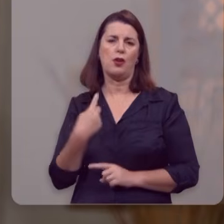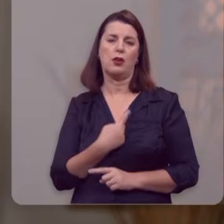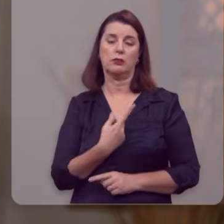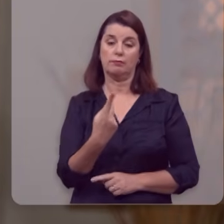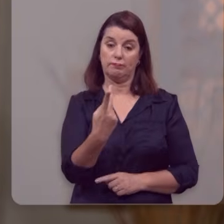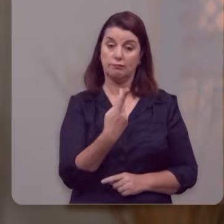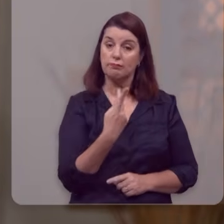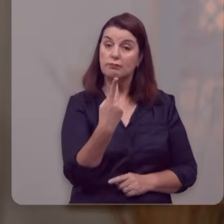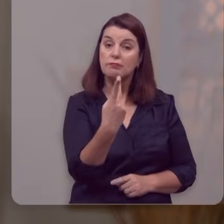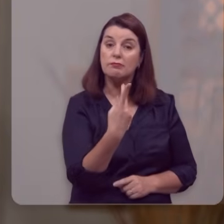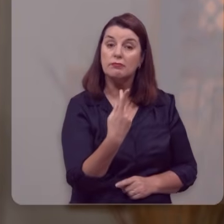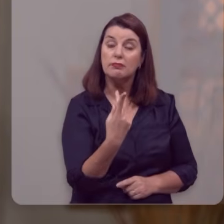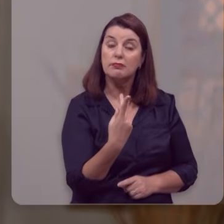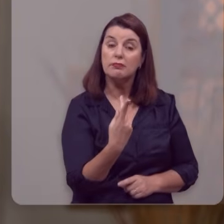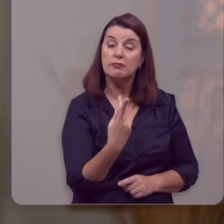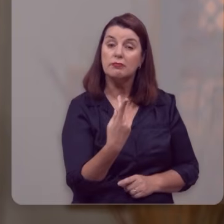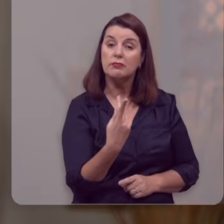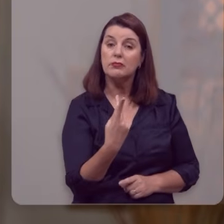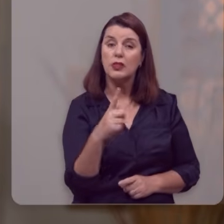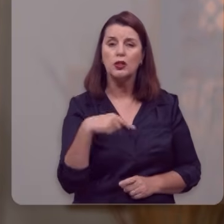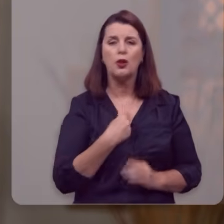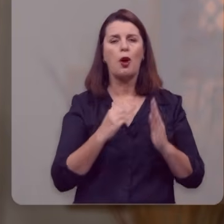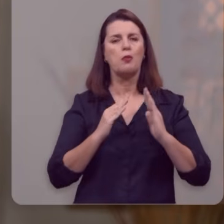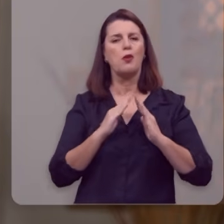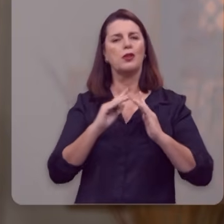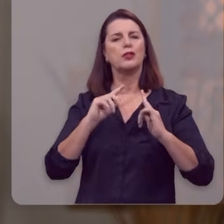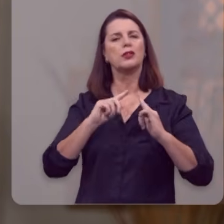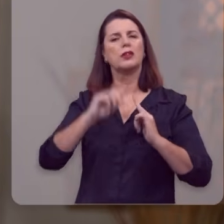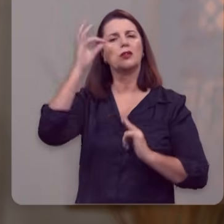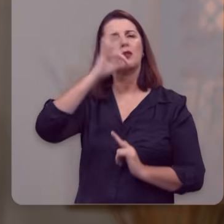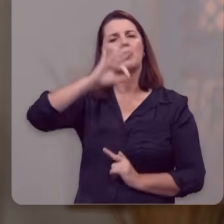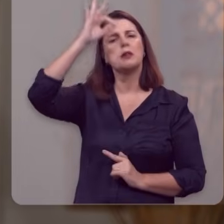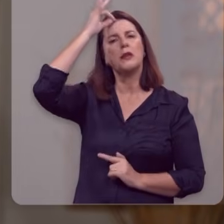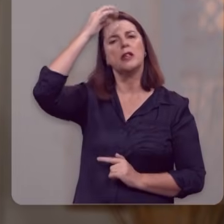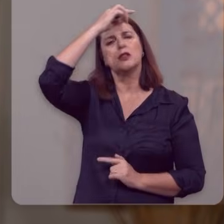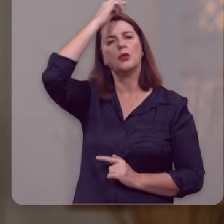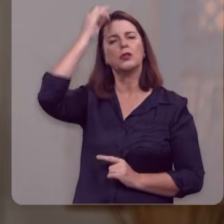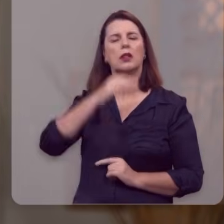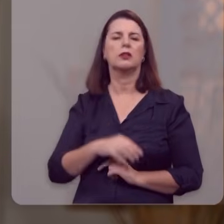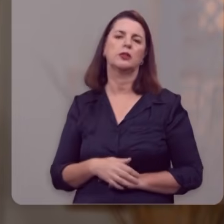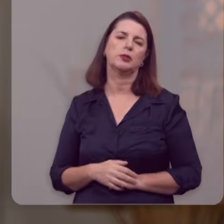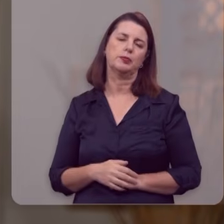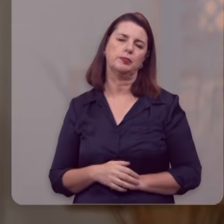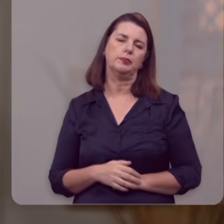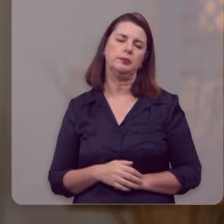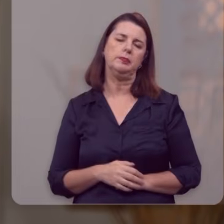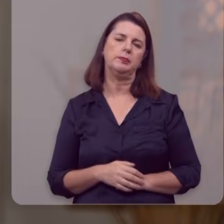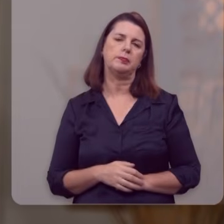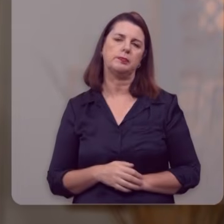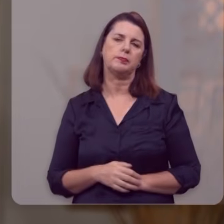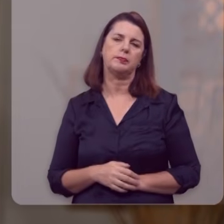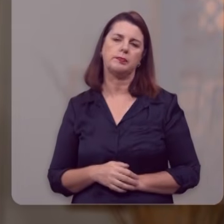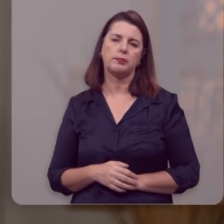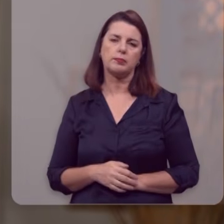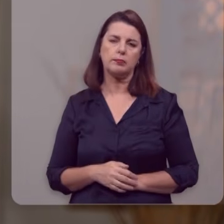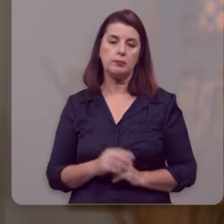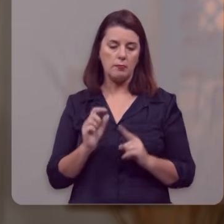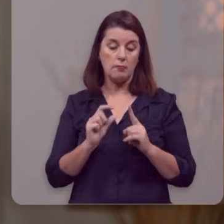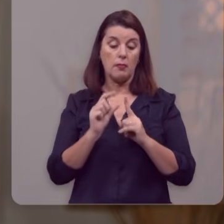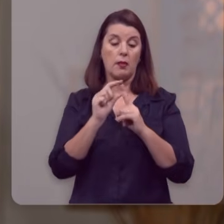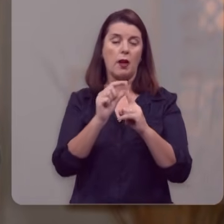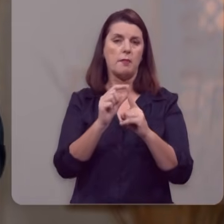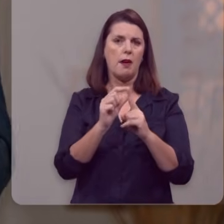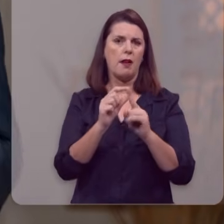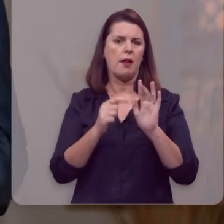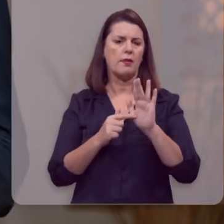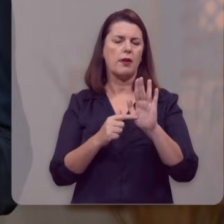e eu somos o santuário do Espírito Santo, o templo do Espírito Santo. E a